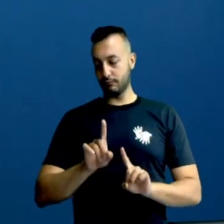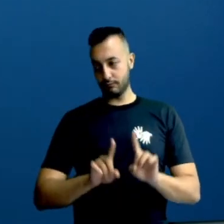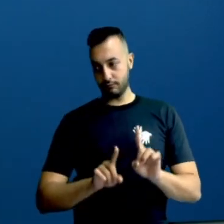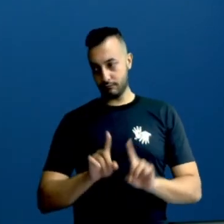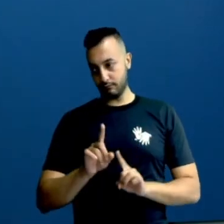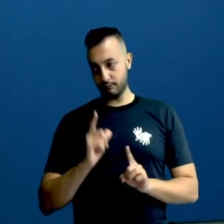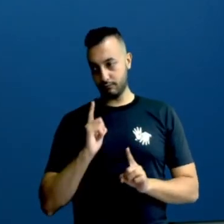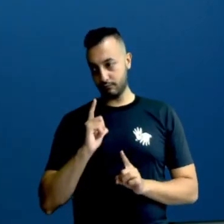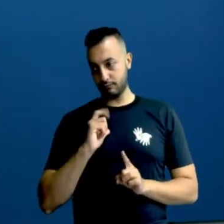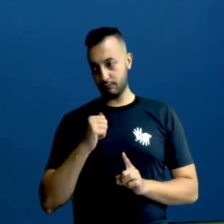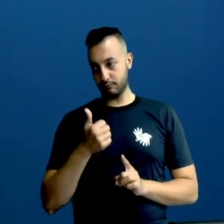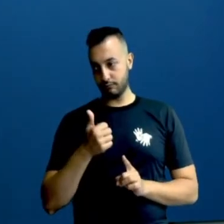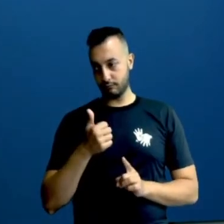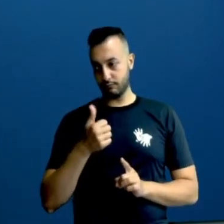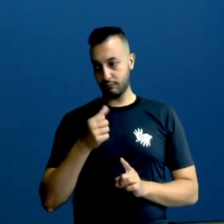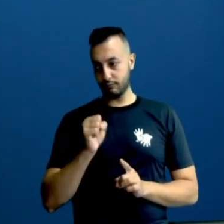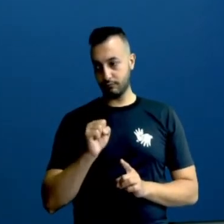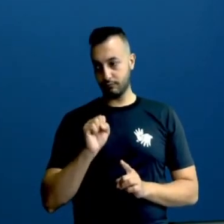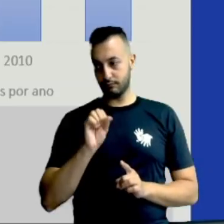2010 havia